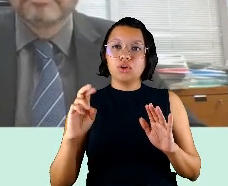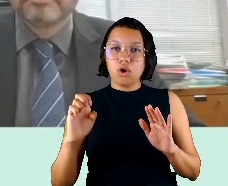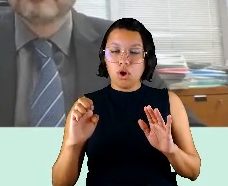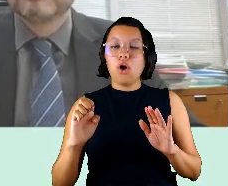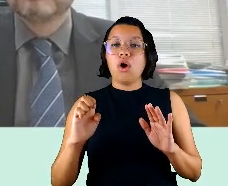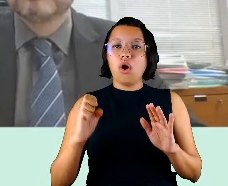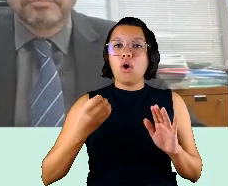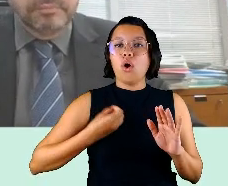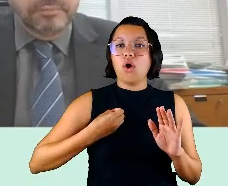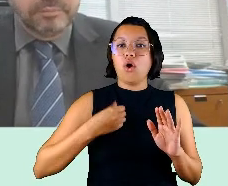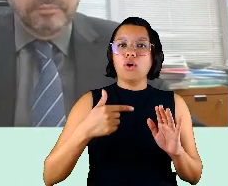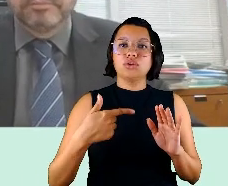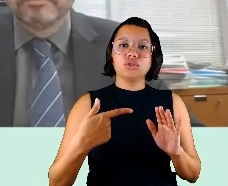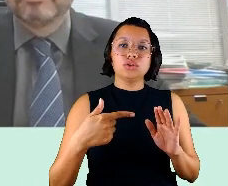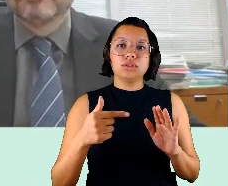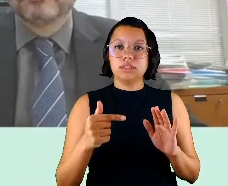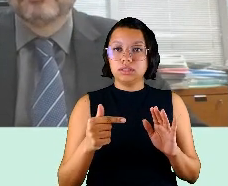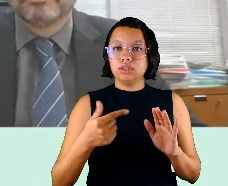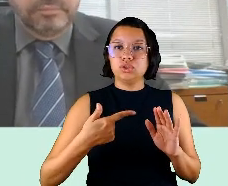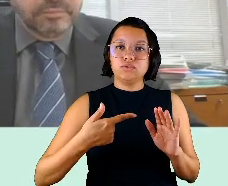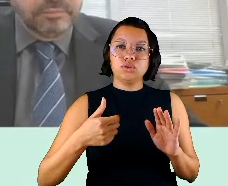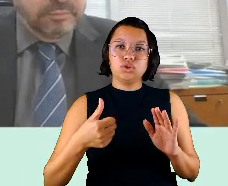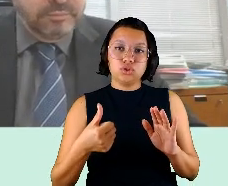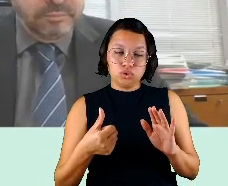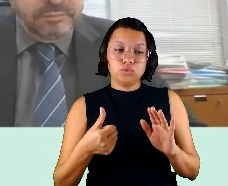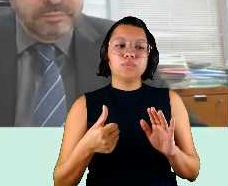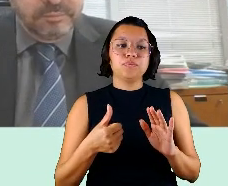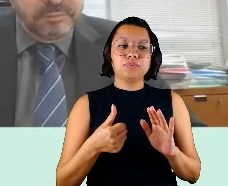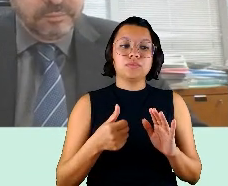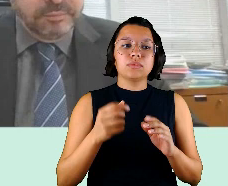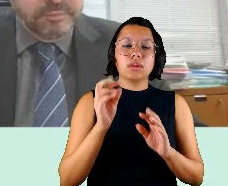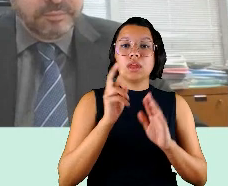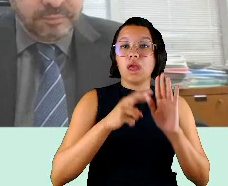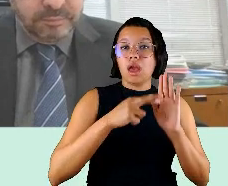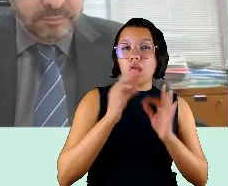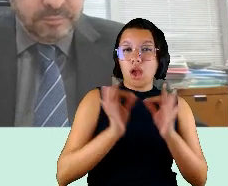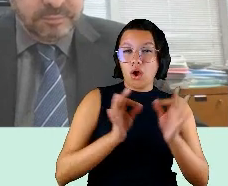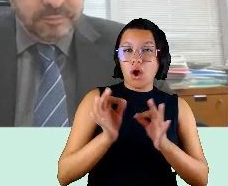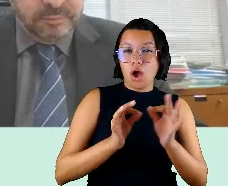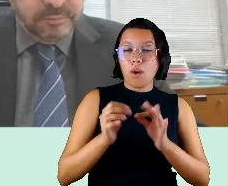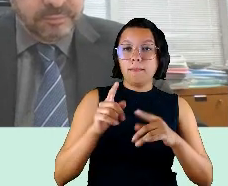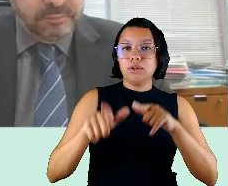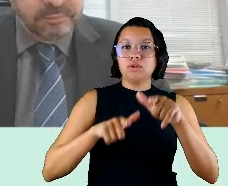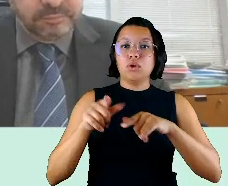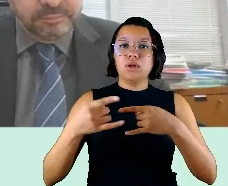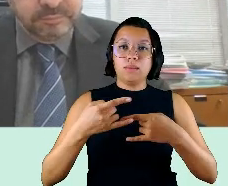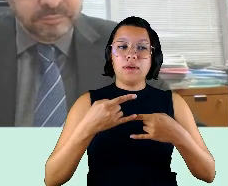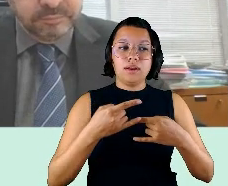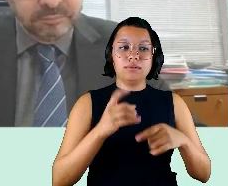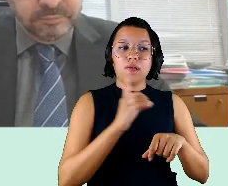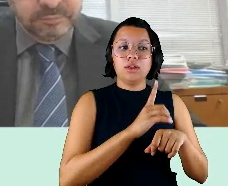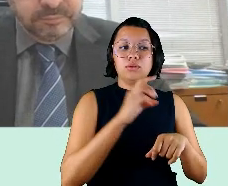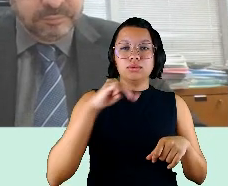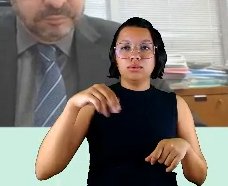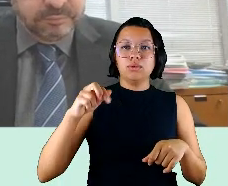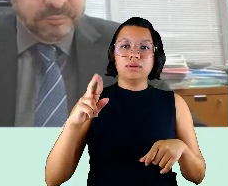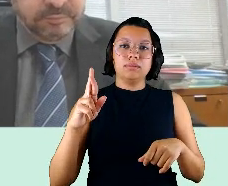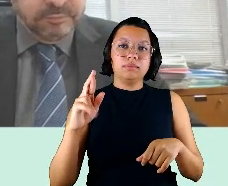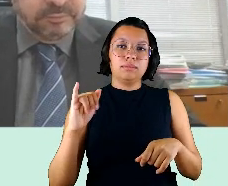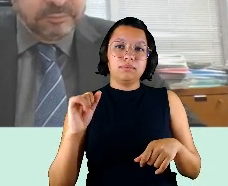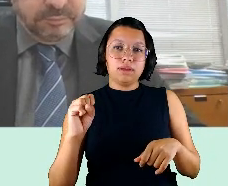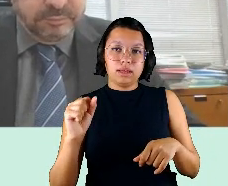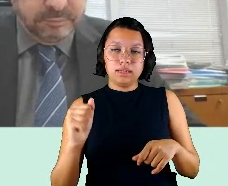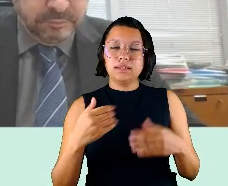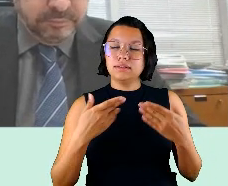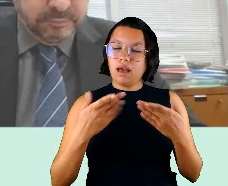17/2021, que regulamentou o teletrabalho. A doutora Marisa Santos nos dá a honra de vir